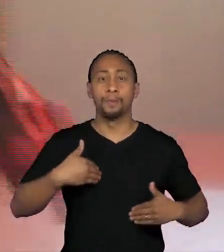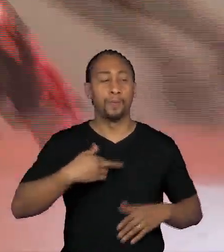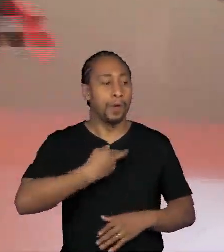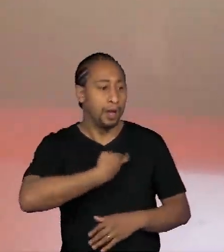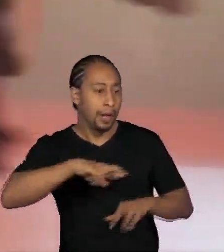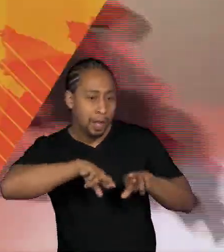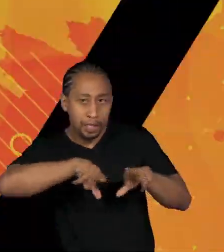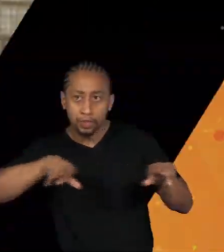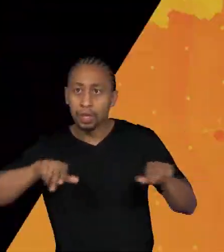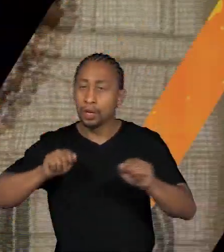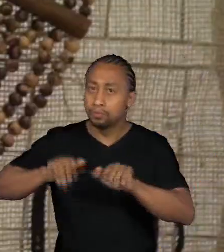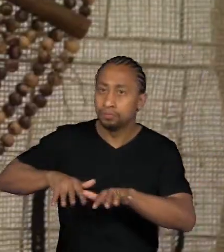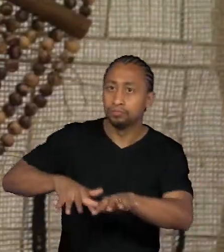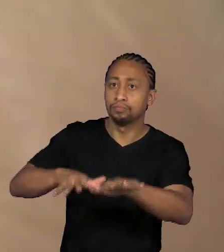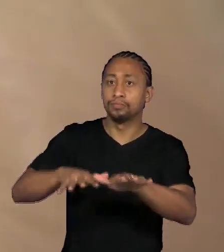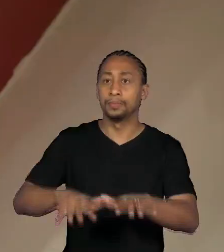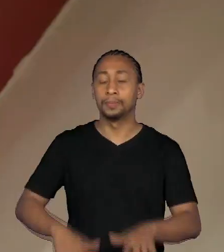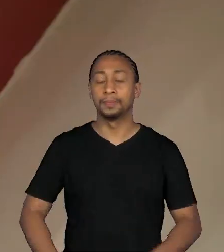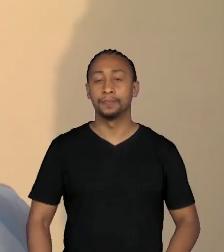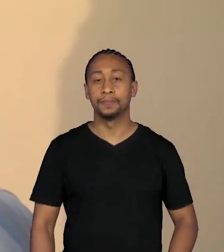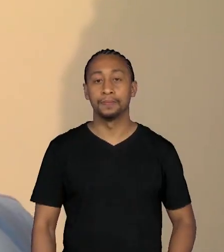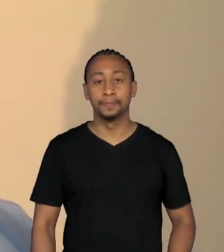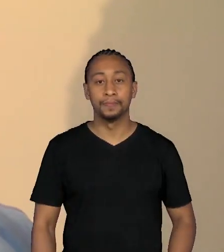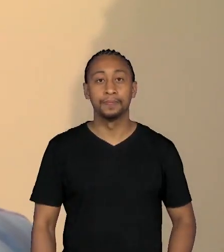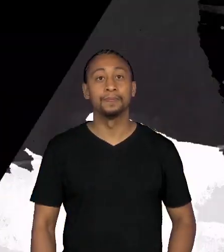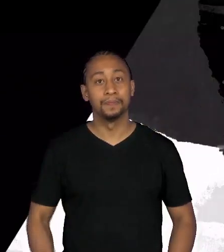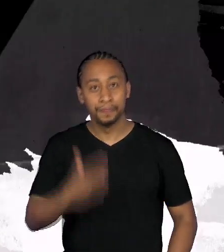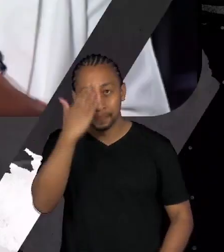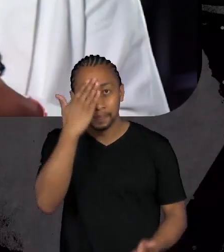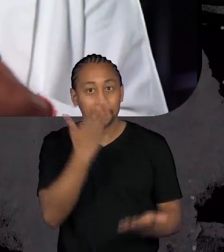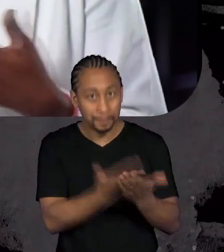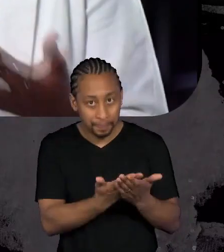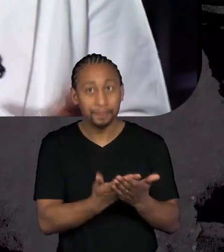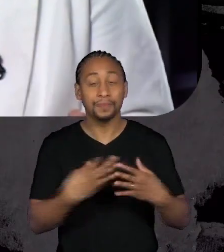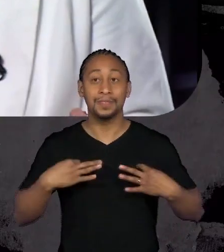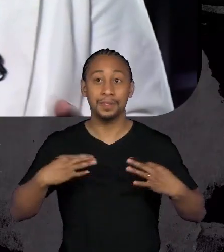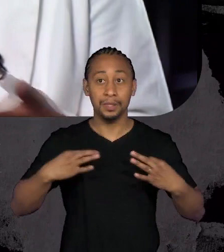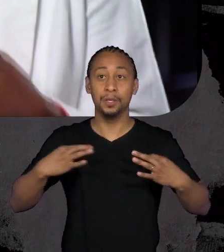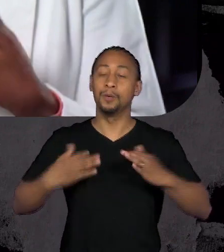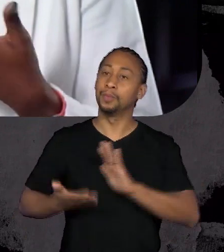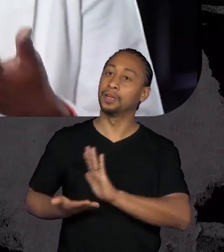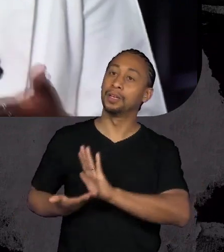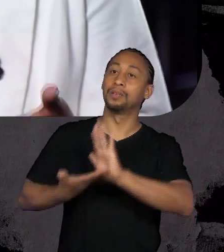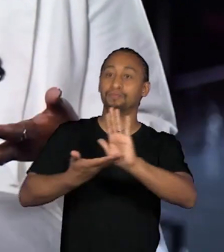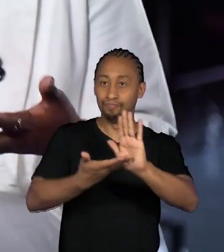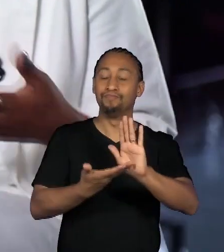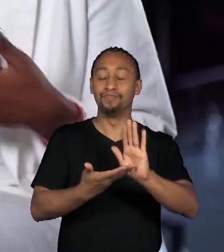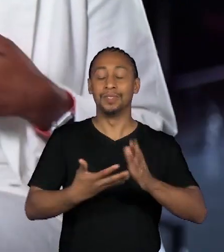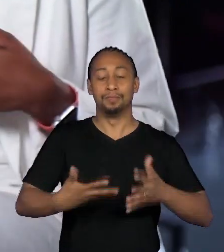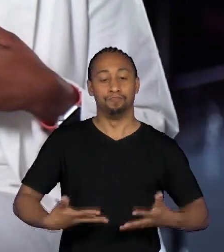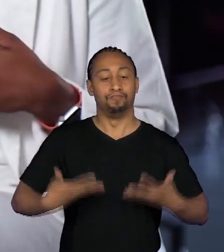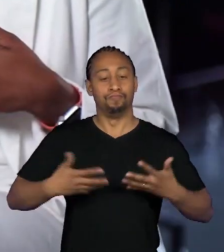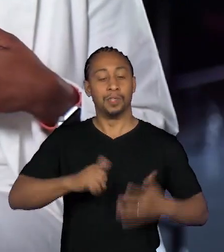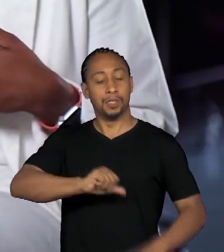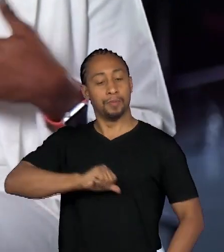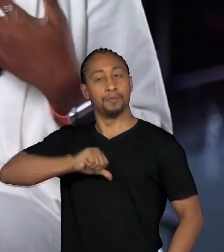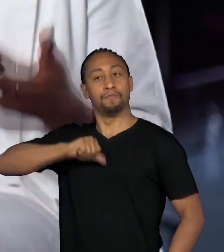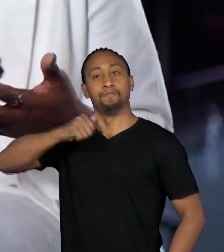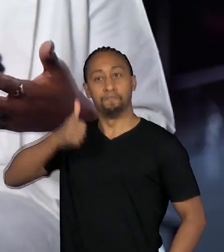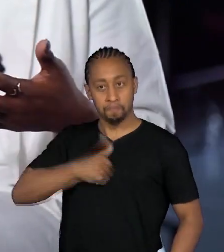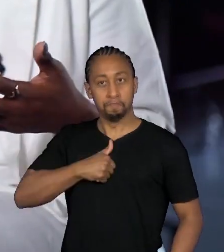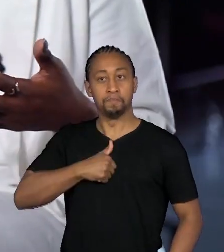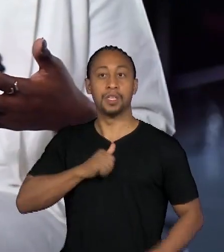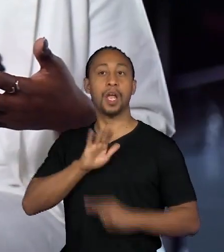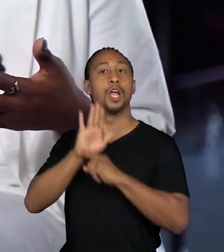nas manifestações. Eu acredito muito que a roupa ela ajuda na autoestima, na autoaceitação, porque a